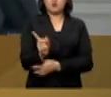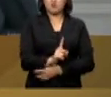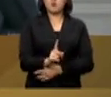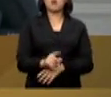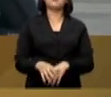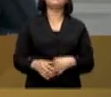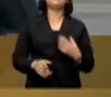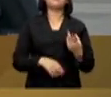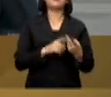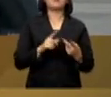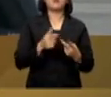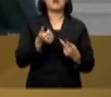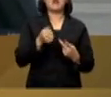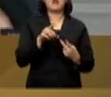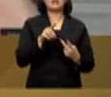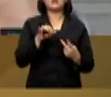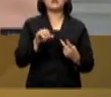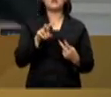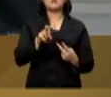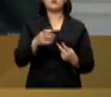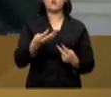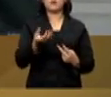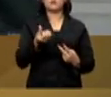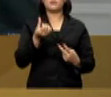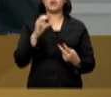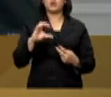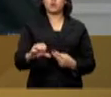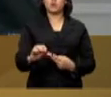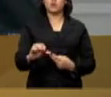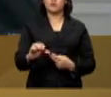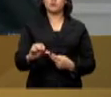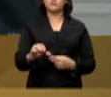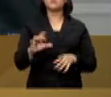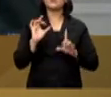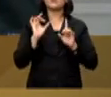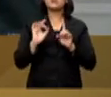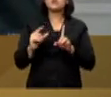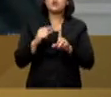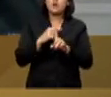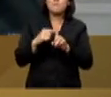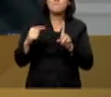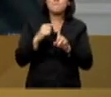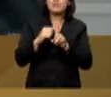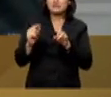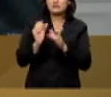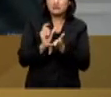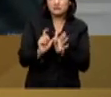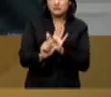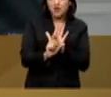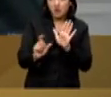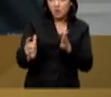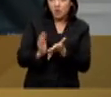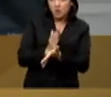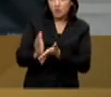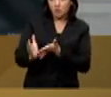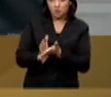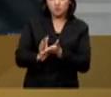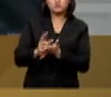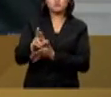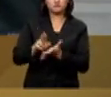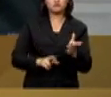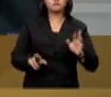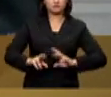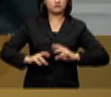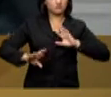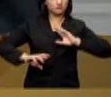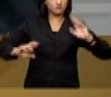ADI 5469, divirjo parcialmente do eminente ministro relator para declarar a inconstitucionalidade tão